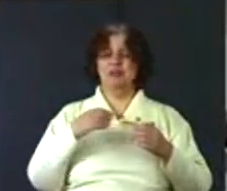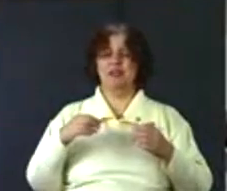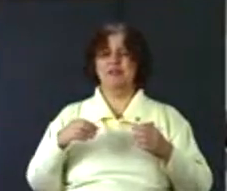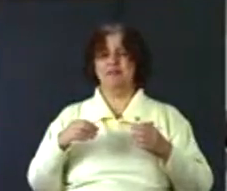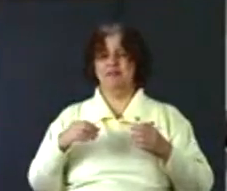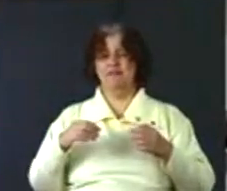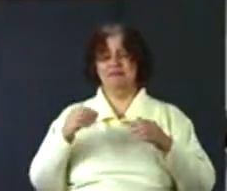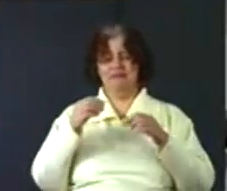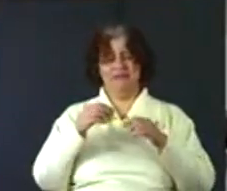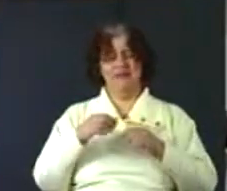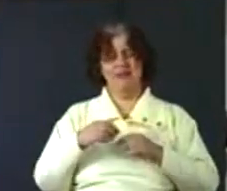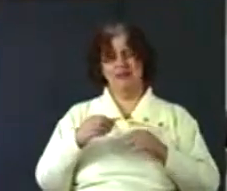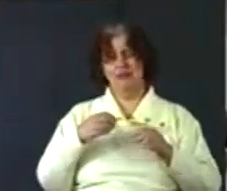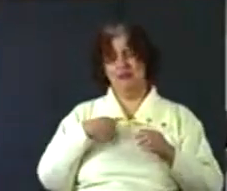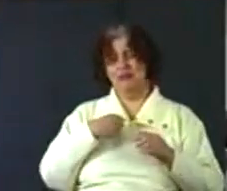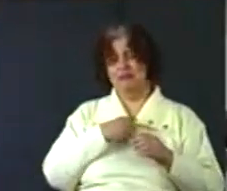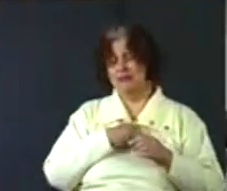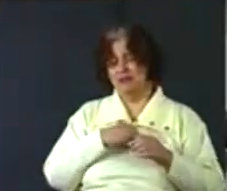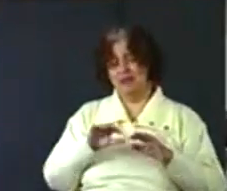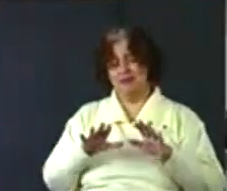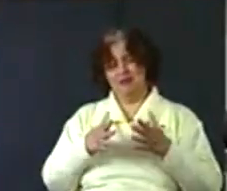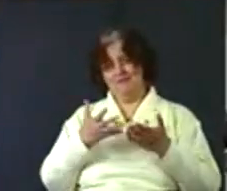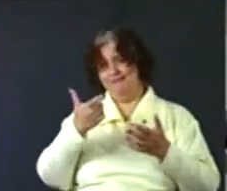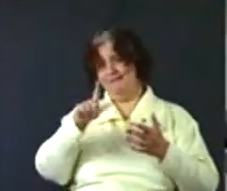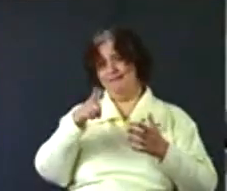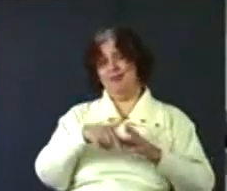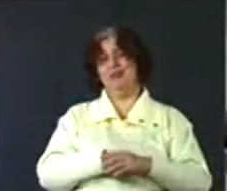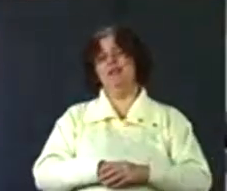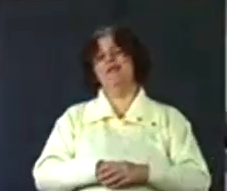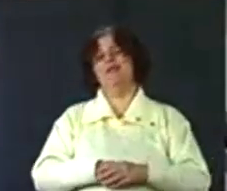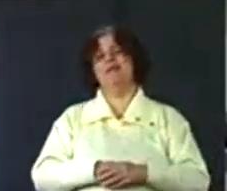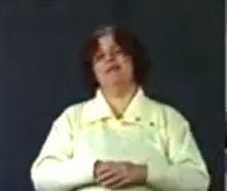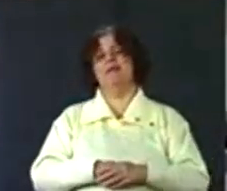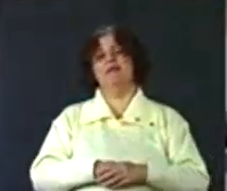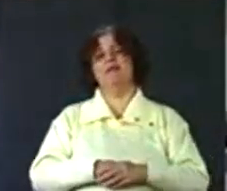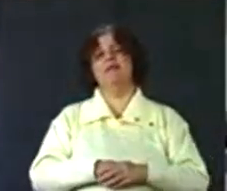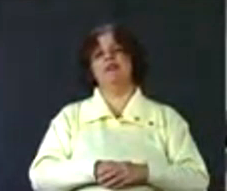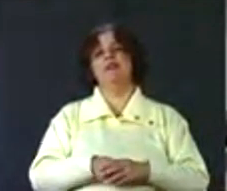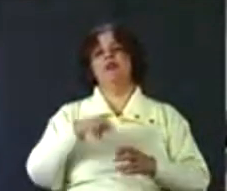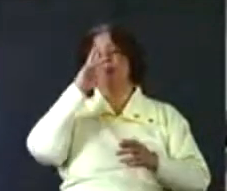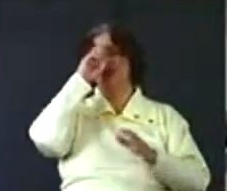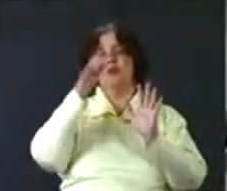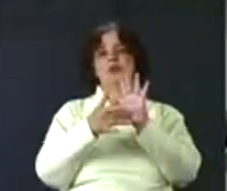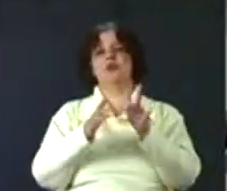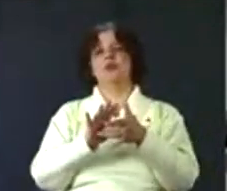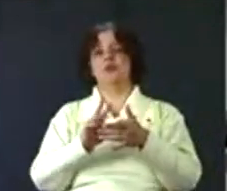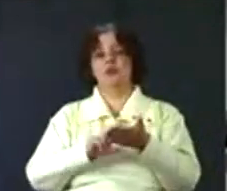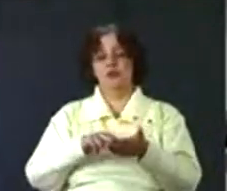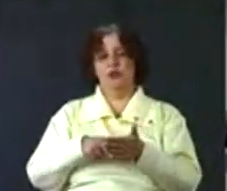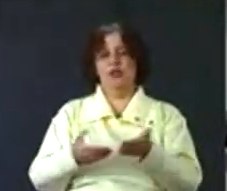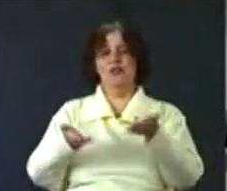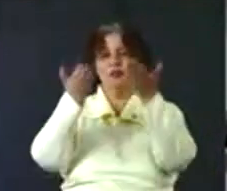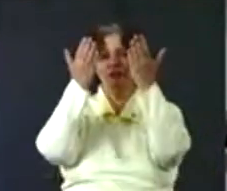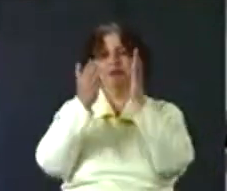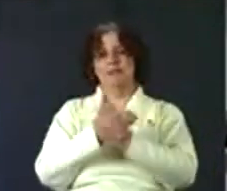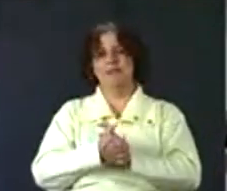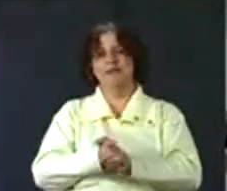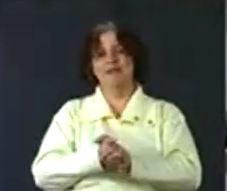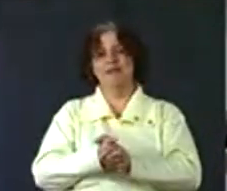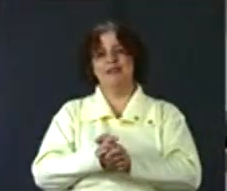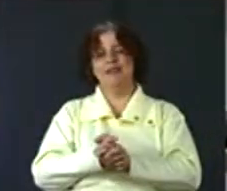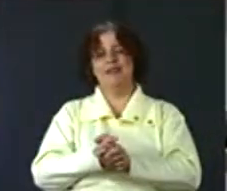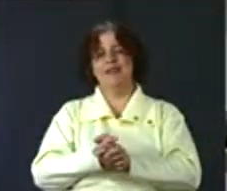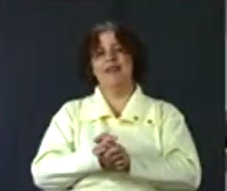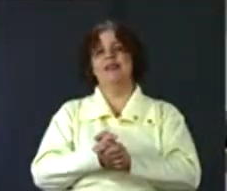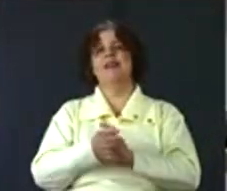quero te dizer que o mesmo Senhor da igreja, o Senhor Jesus ressurreto, que diz que cuida dos seus, que vela pela sua igreja, Ele cuida